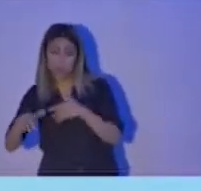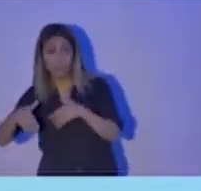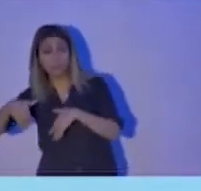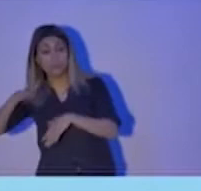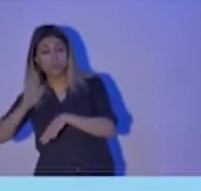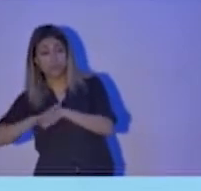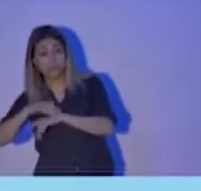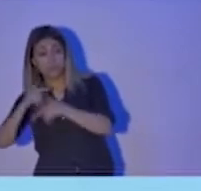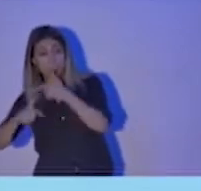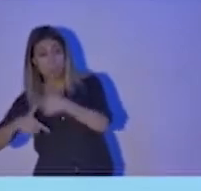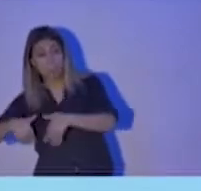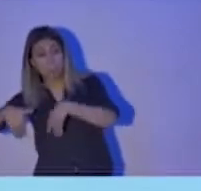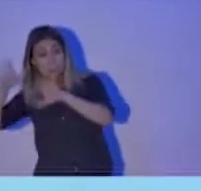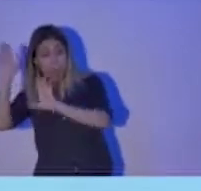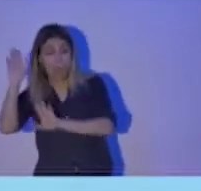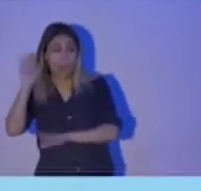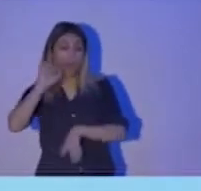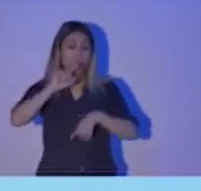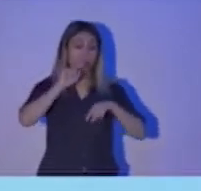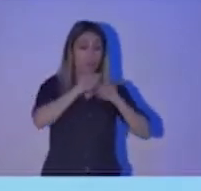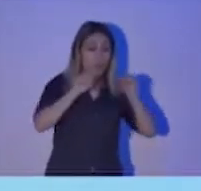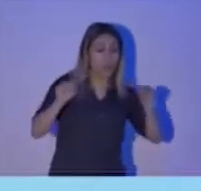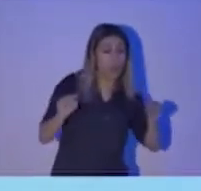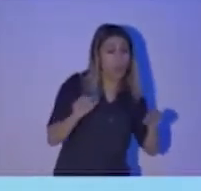Undime luta, briga, capacita